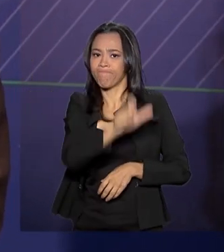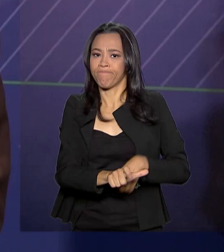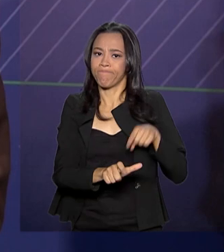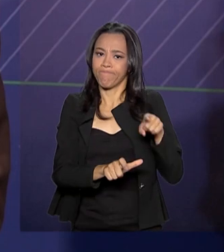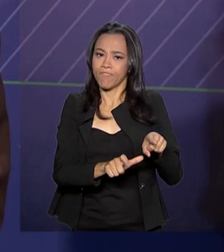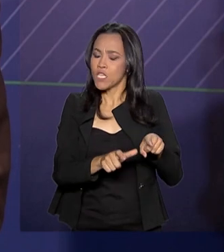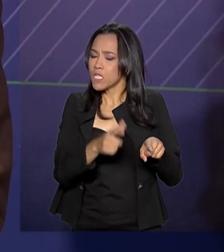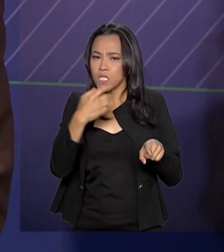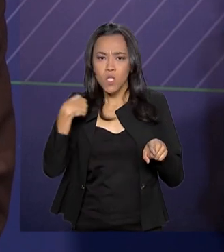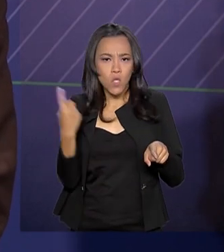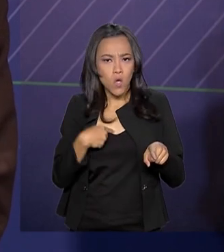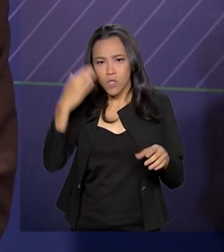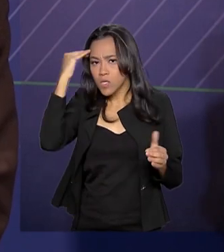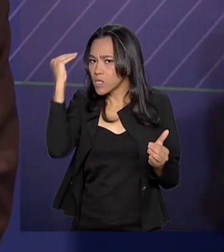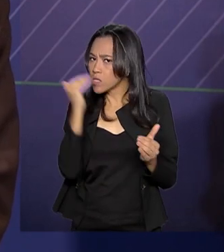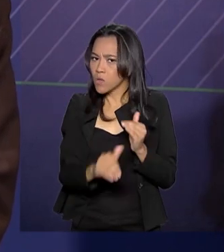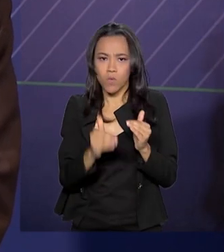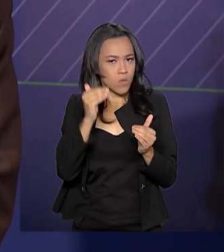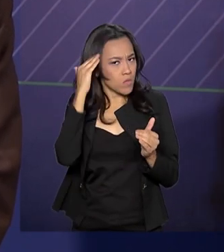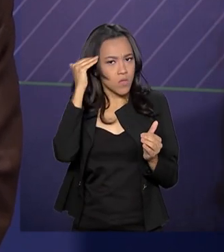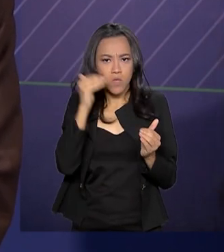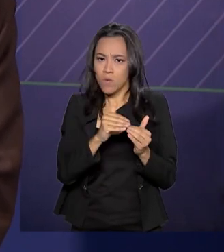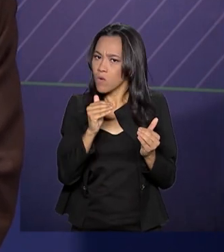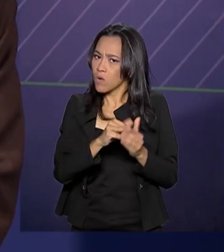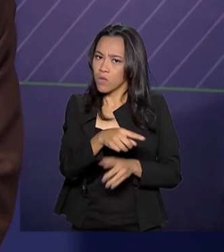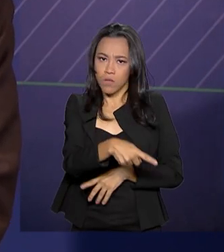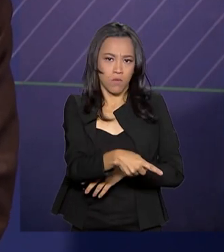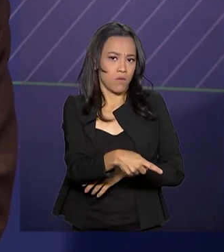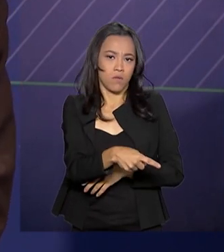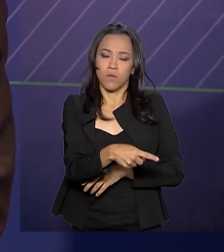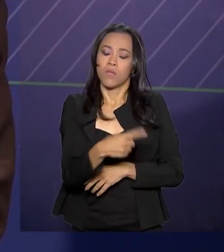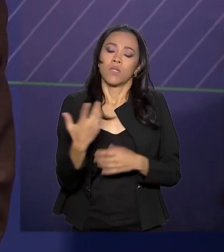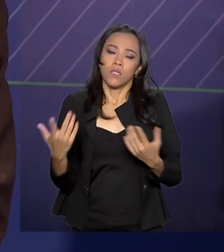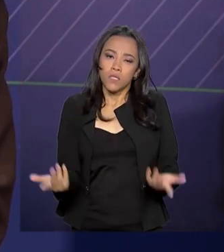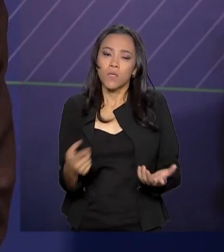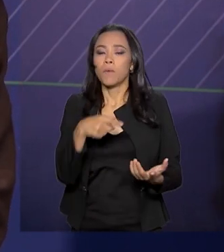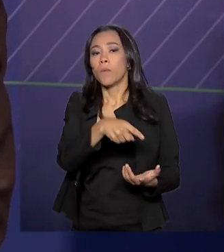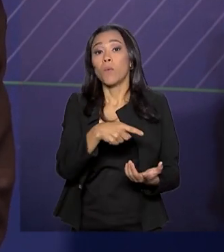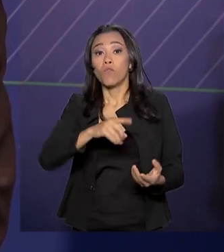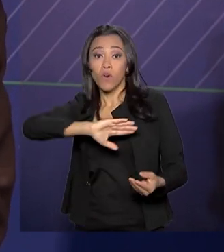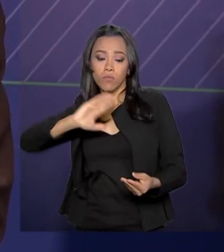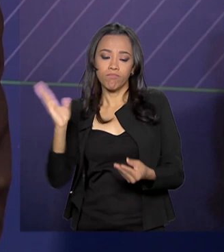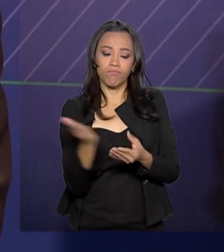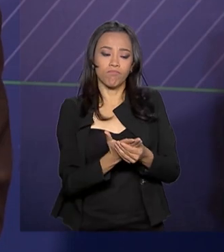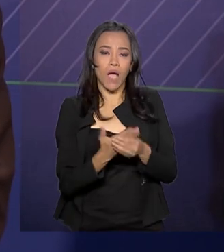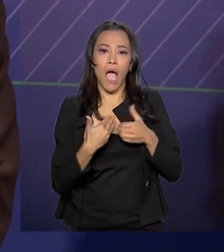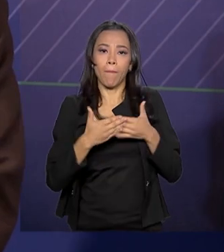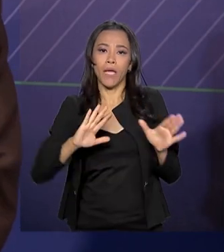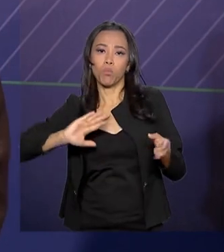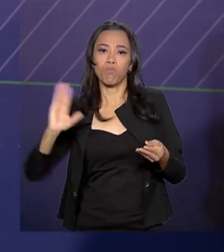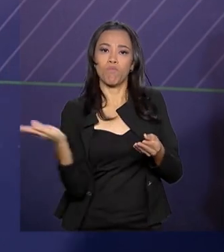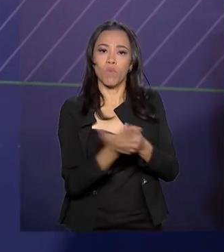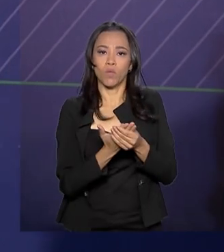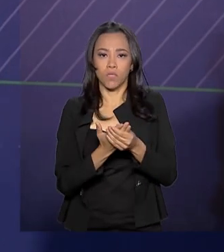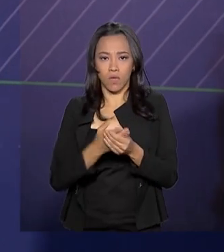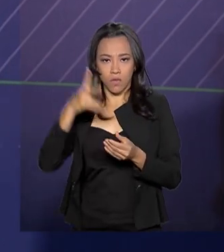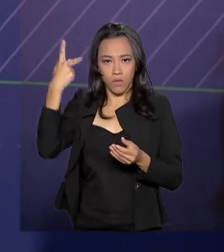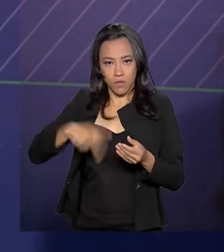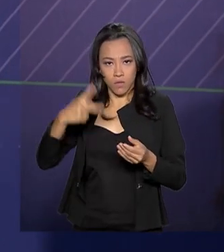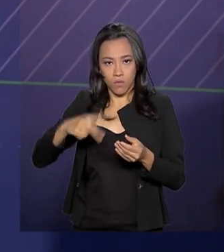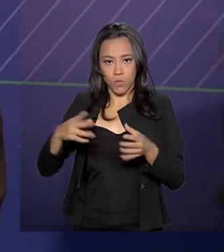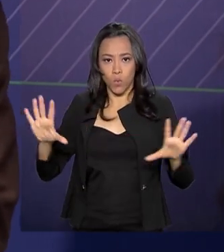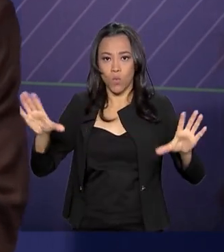inadmissível. O inquérito policial militar foi instaurado pelo comando da aeronáutica